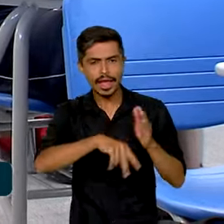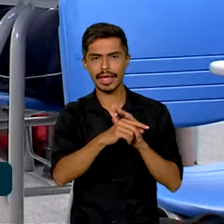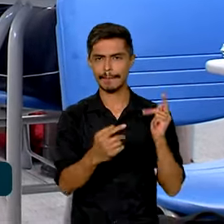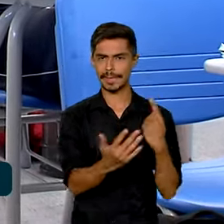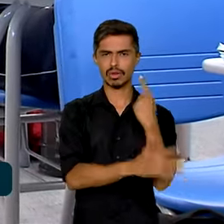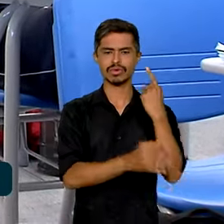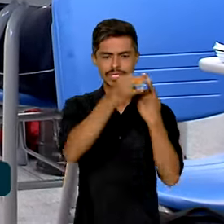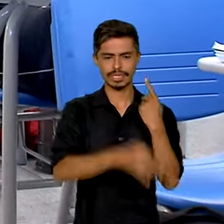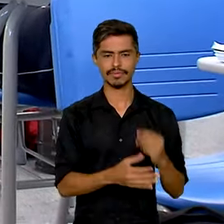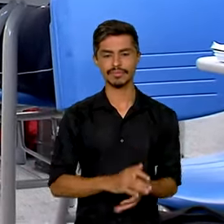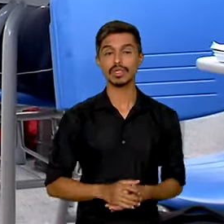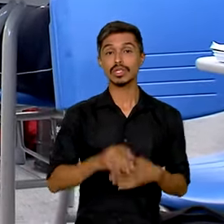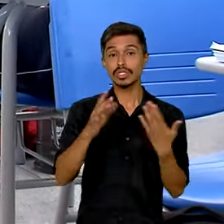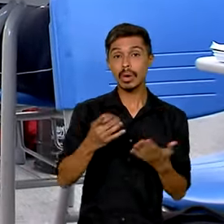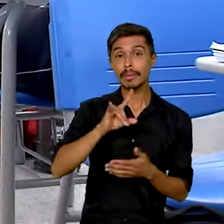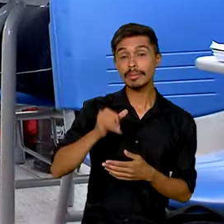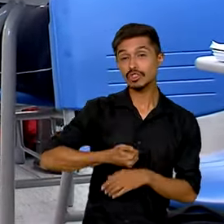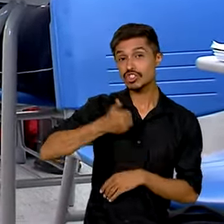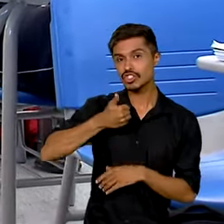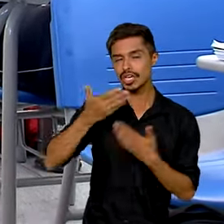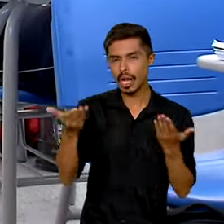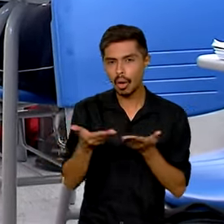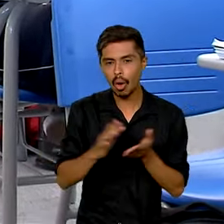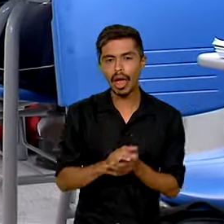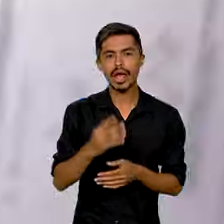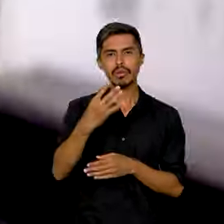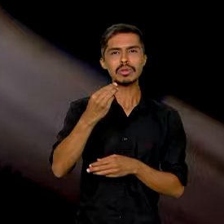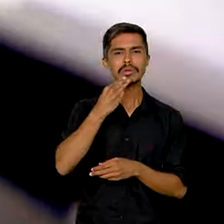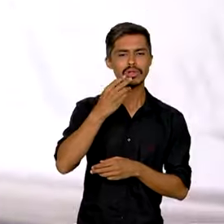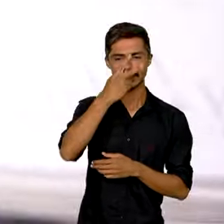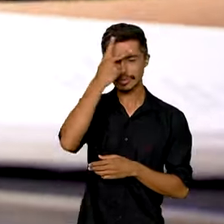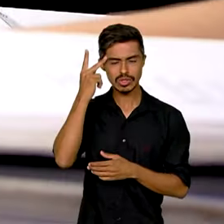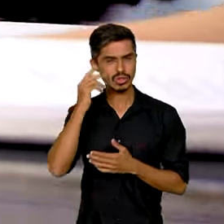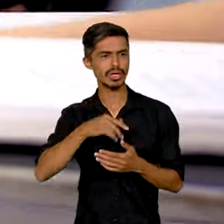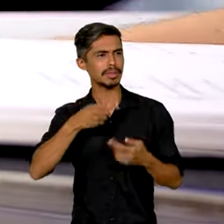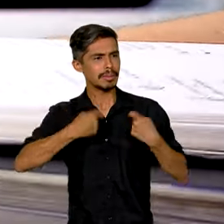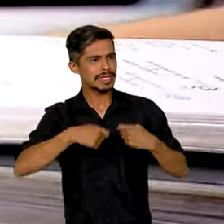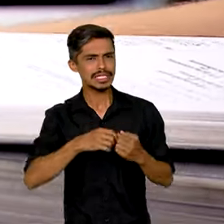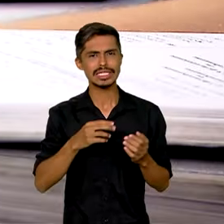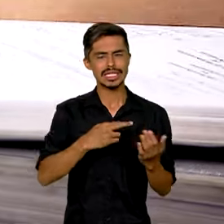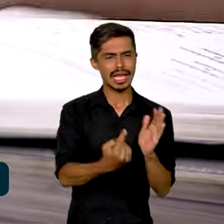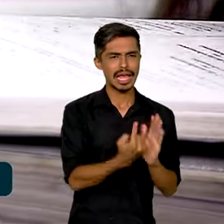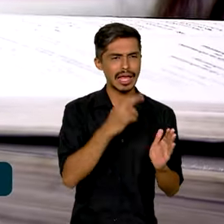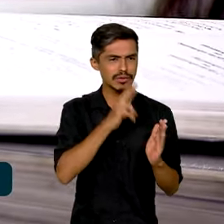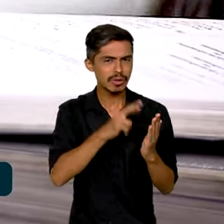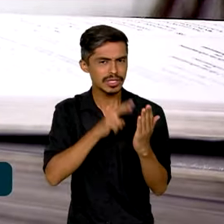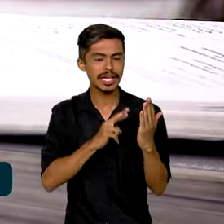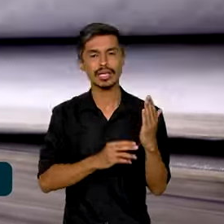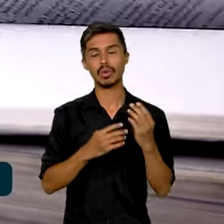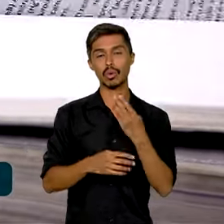próximo domingo, primeiro dia de provas, cerca de 4 milhões de estudantes devem enfrentar 90 questões de língua